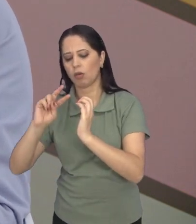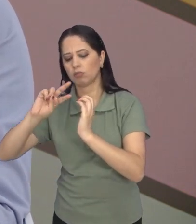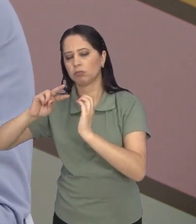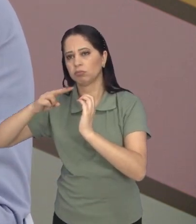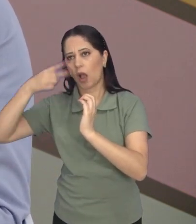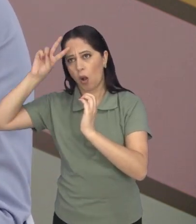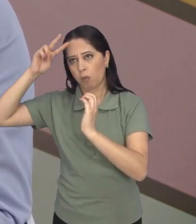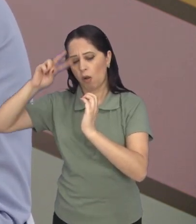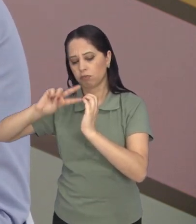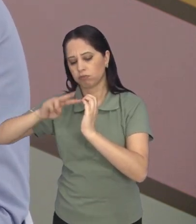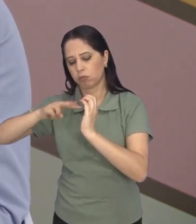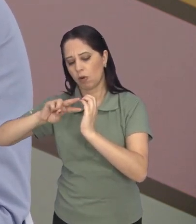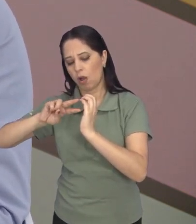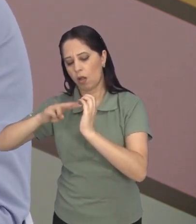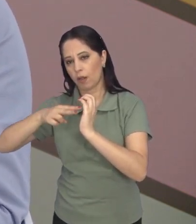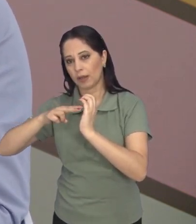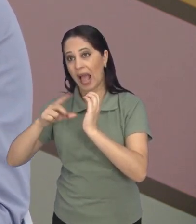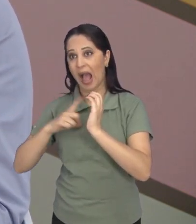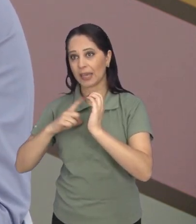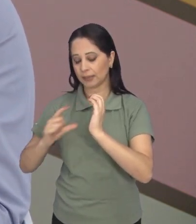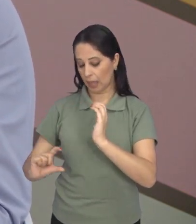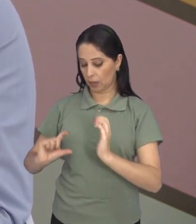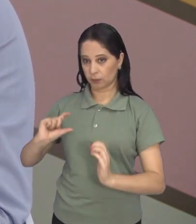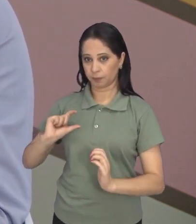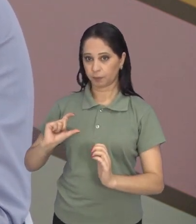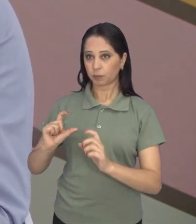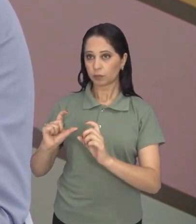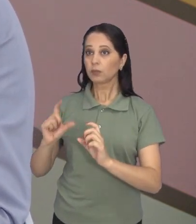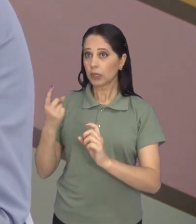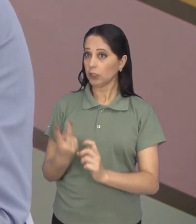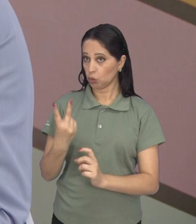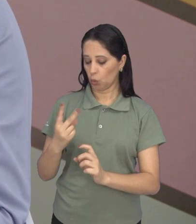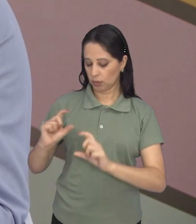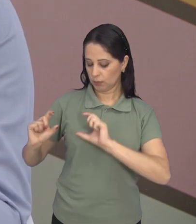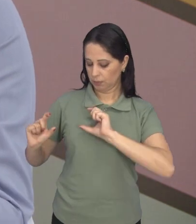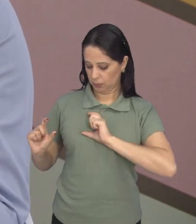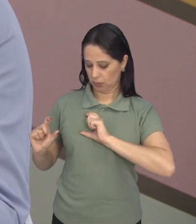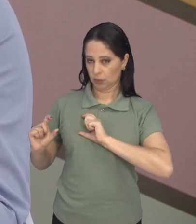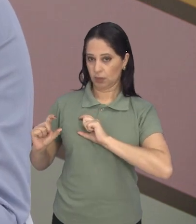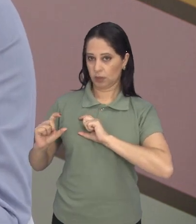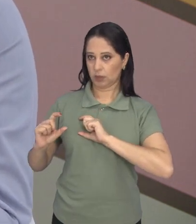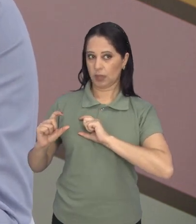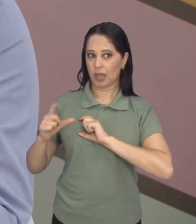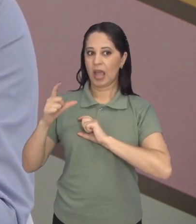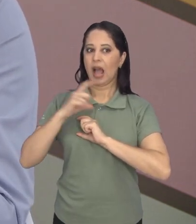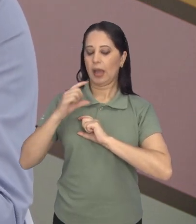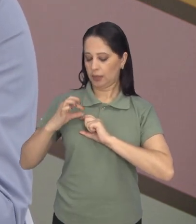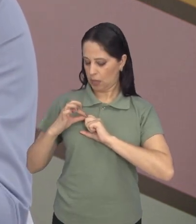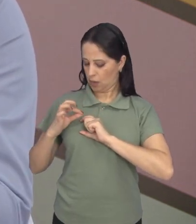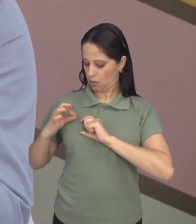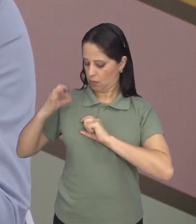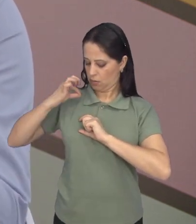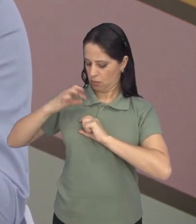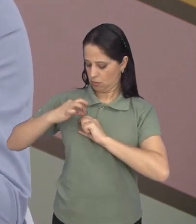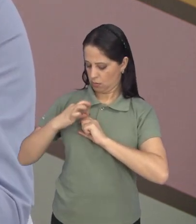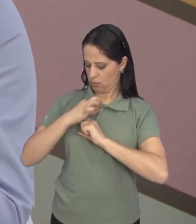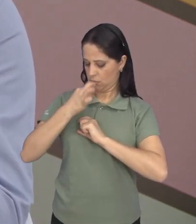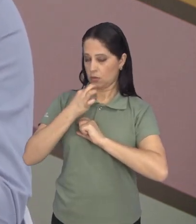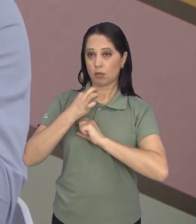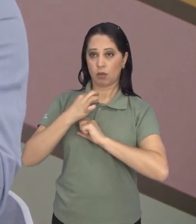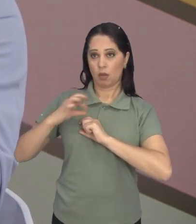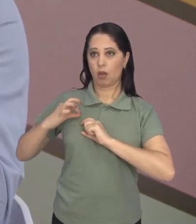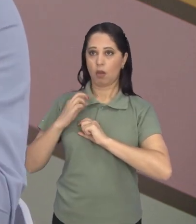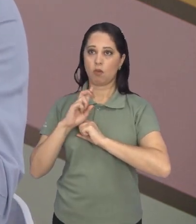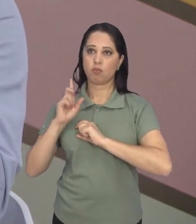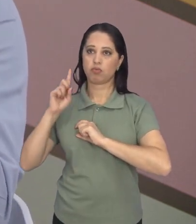acontece nesse tipo de procedimento, o DBS, é colocado um eletrodo, mais de um eletrodo, né, 2 eletrodos, em áreas